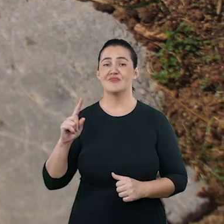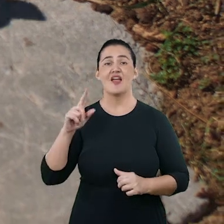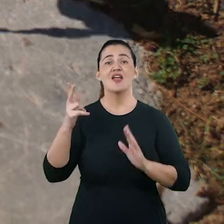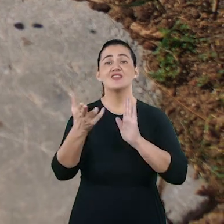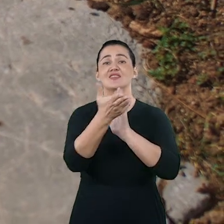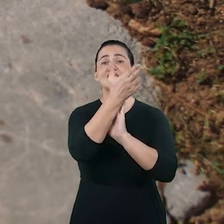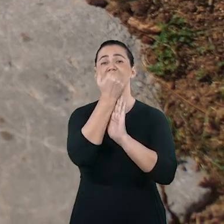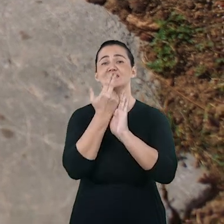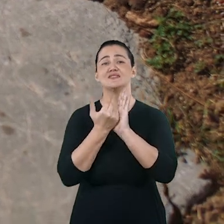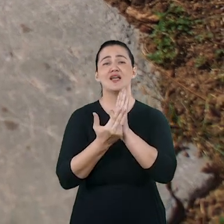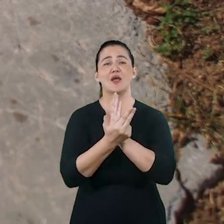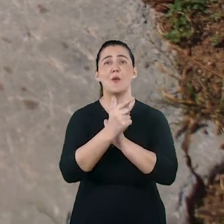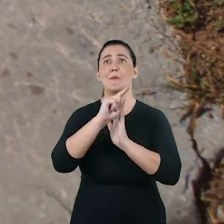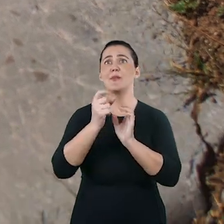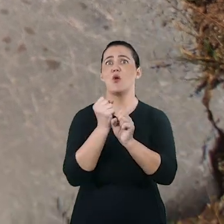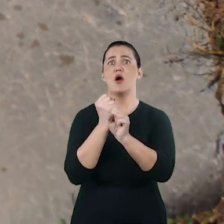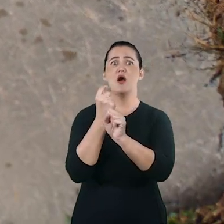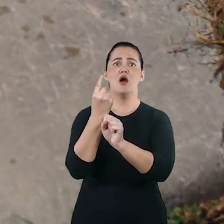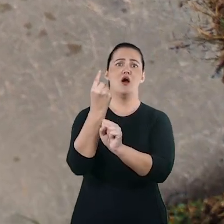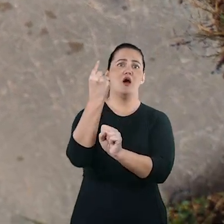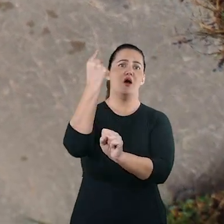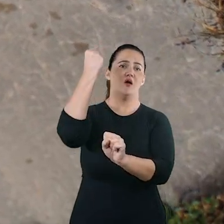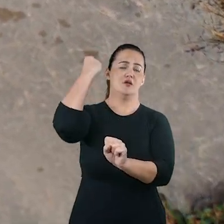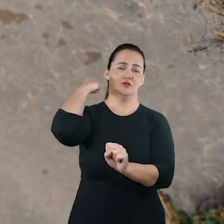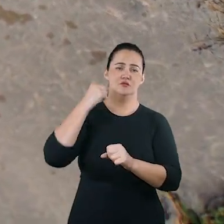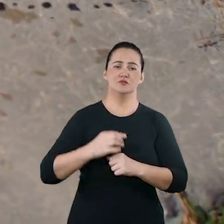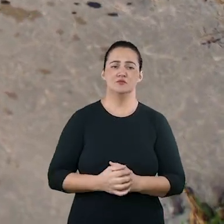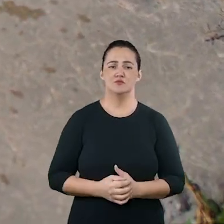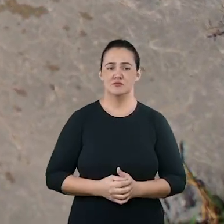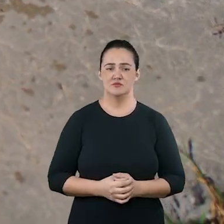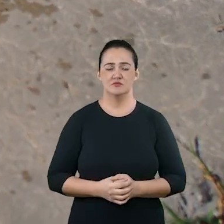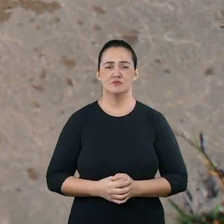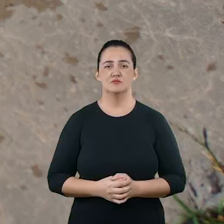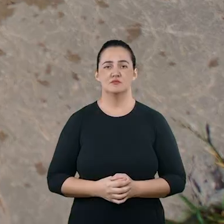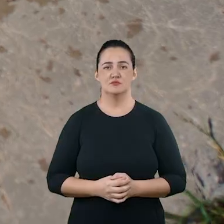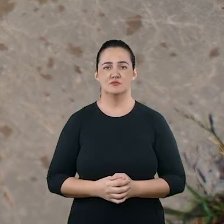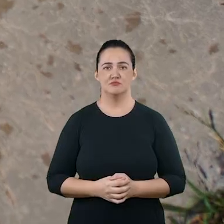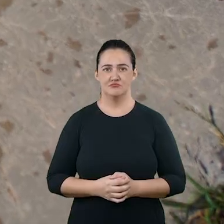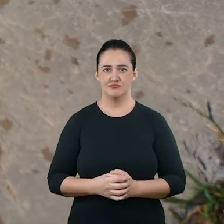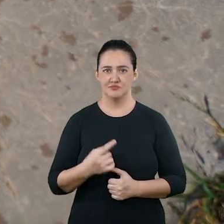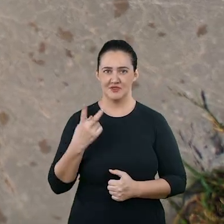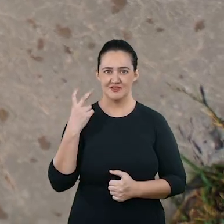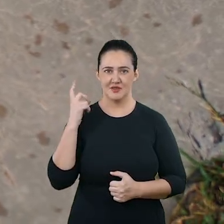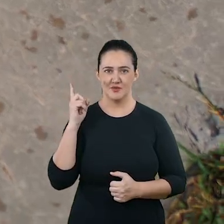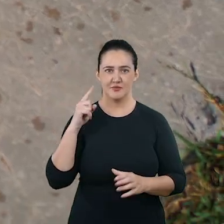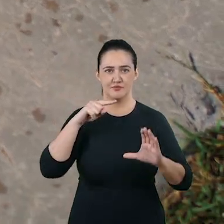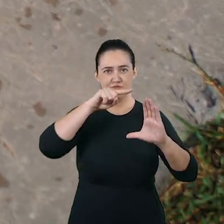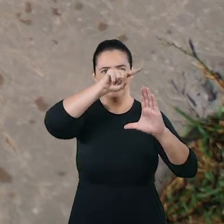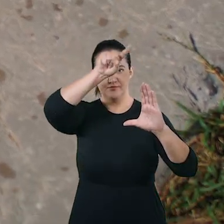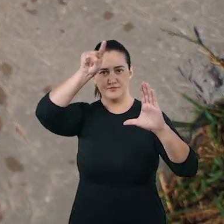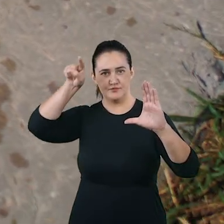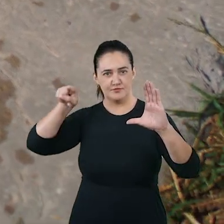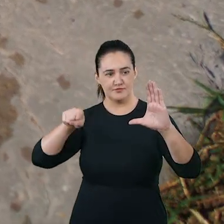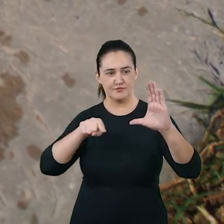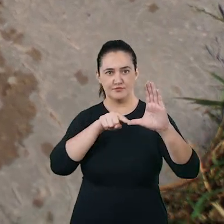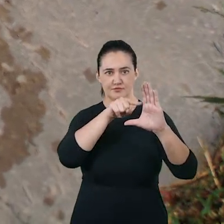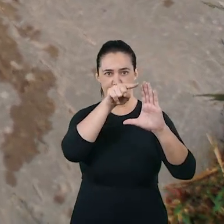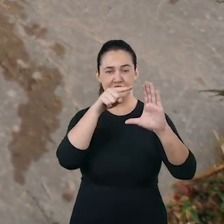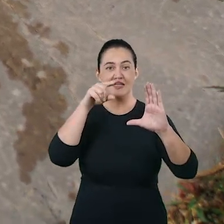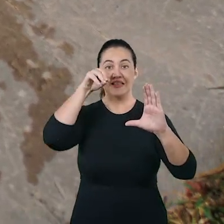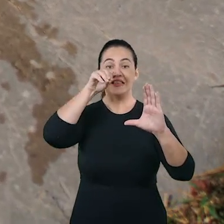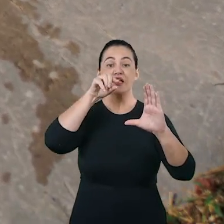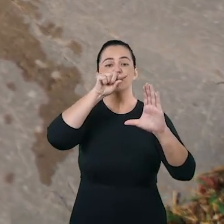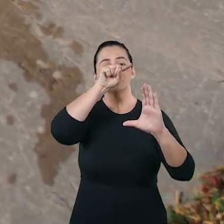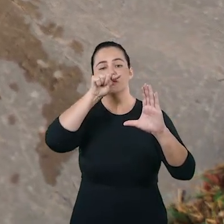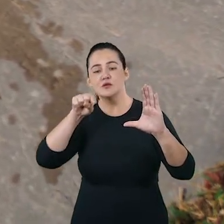milenares. Olha, veja se vocês conseguem perceber em casa. Só está o restinho dele. Aqui tem um círculo e aqui dentro